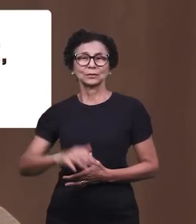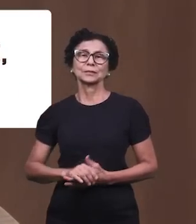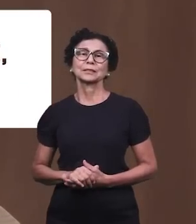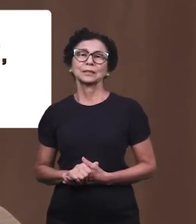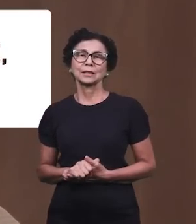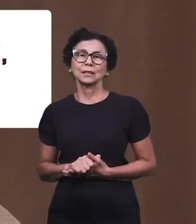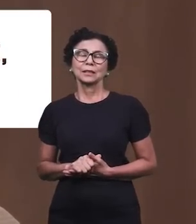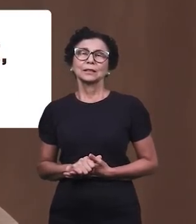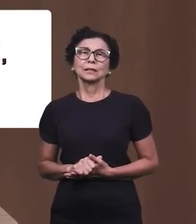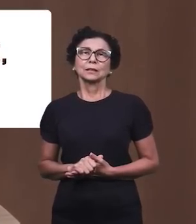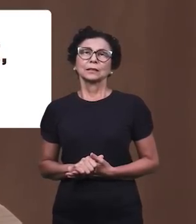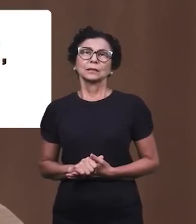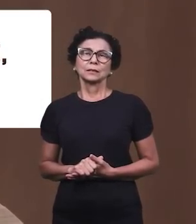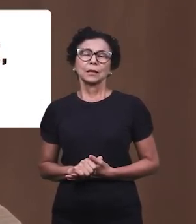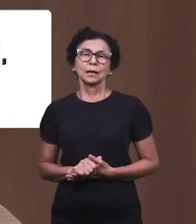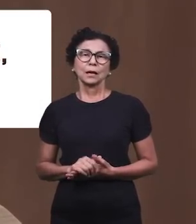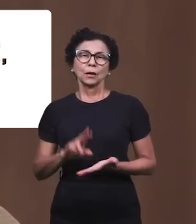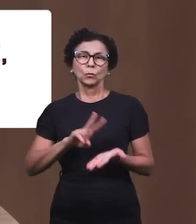algumas